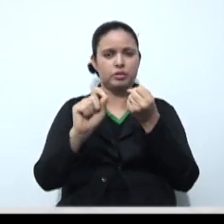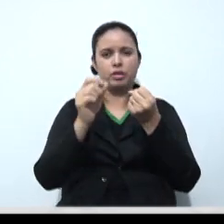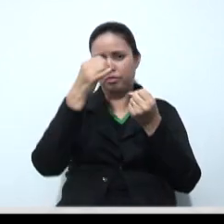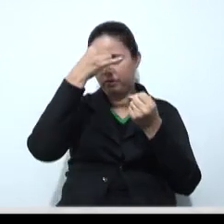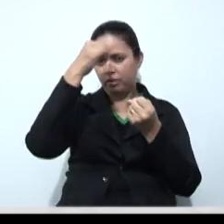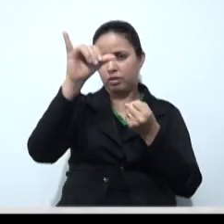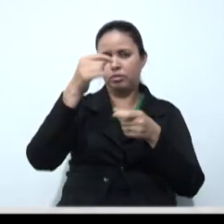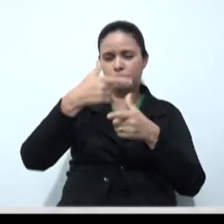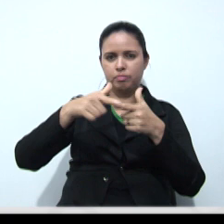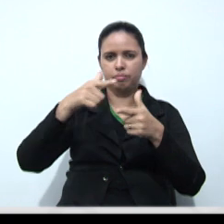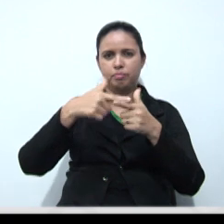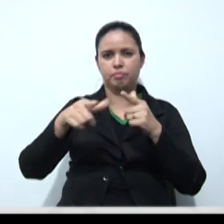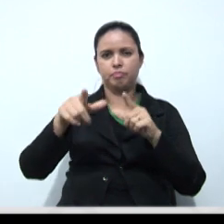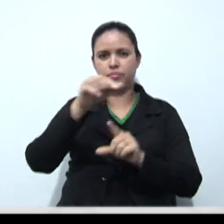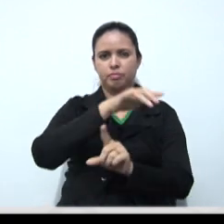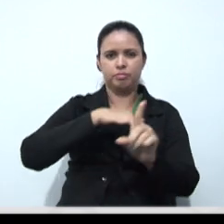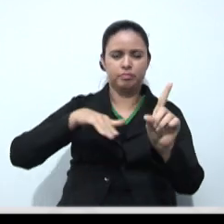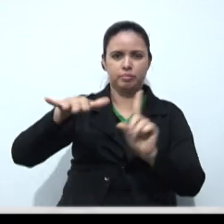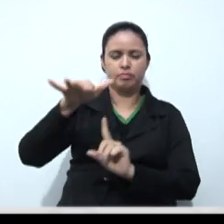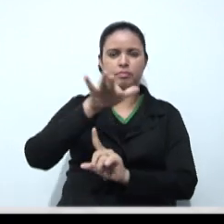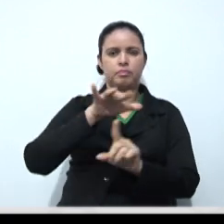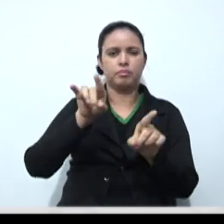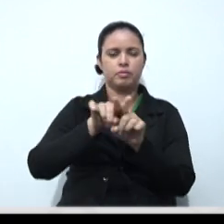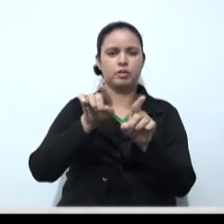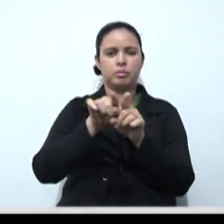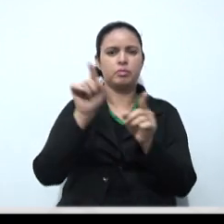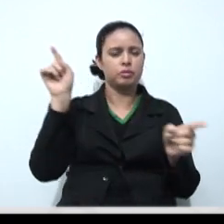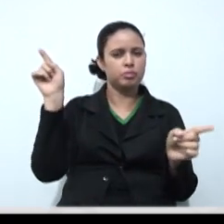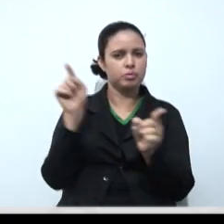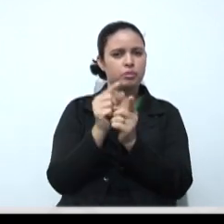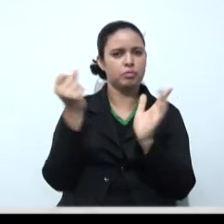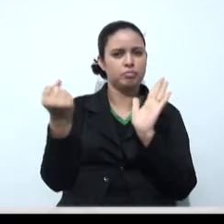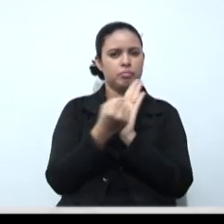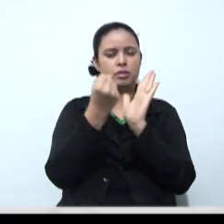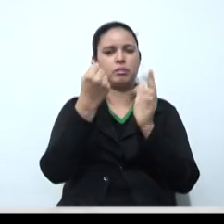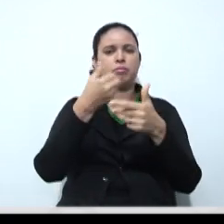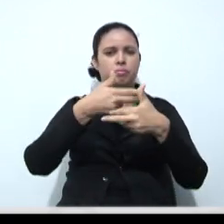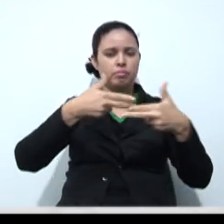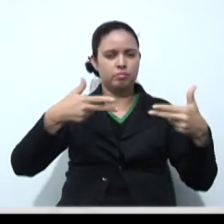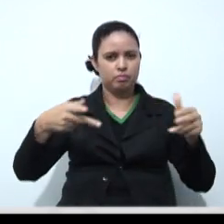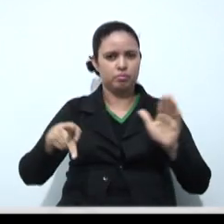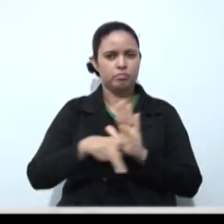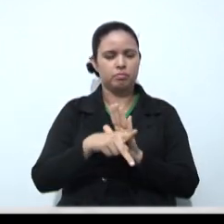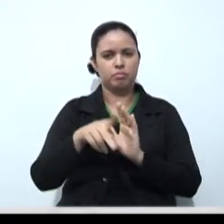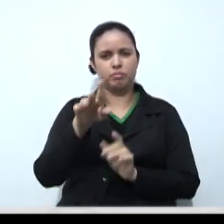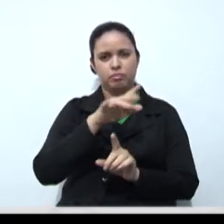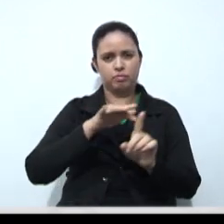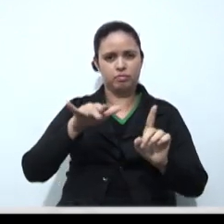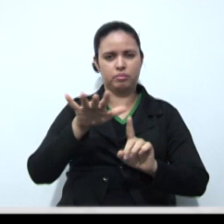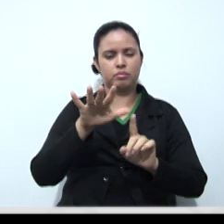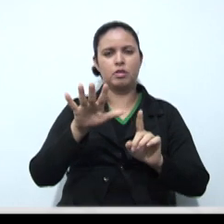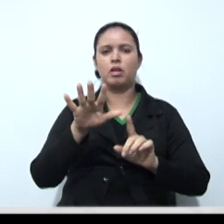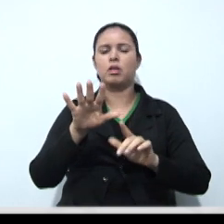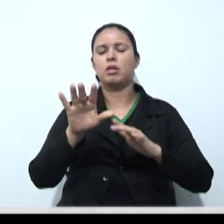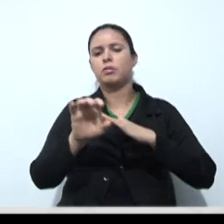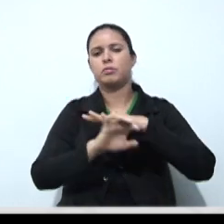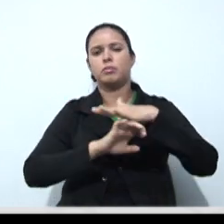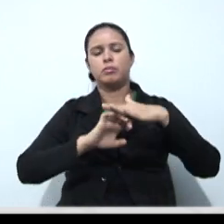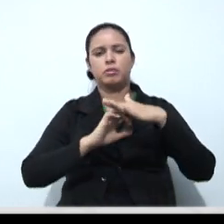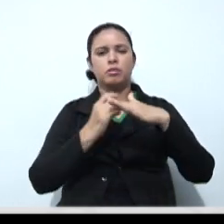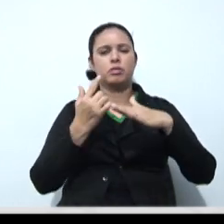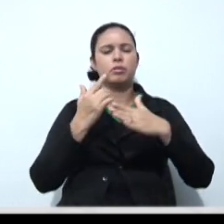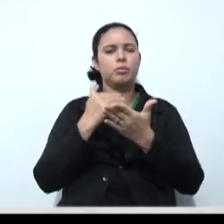causar danos ao meio ambiente e suavizar os impactos inevitáveis. As empresas elas começam a ter